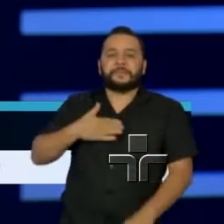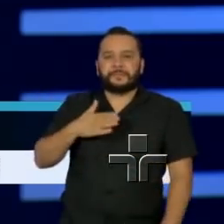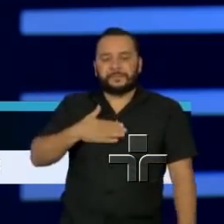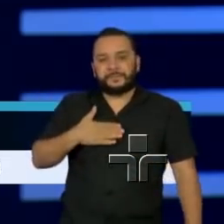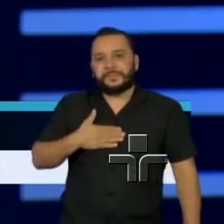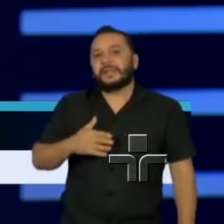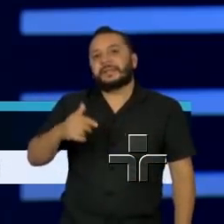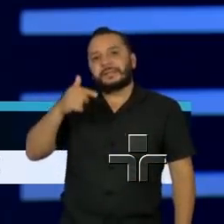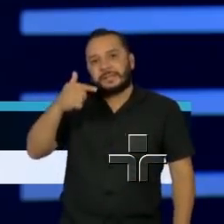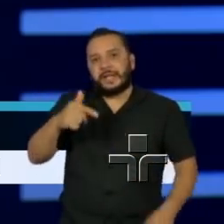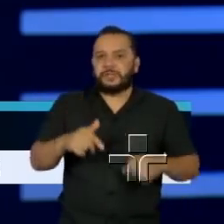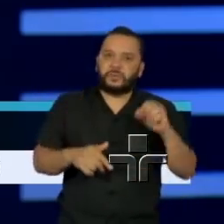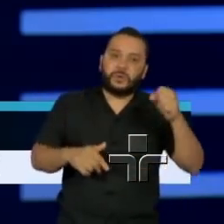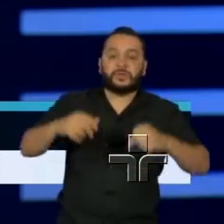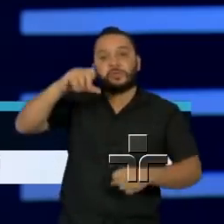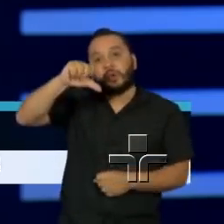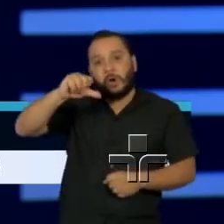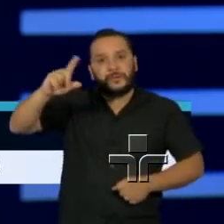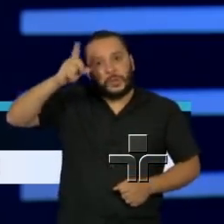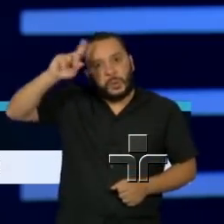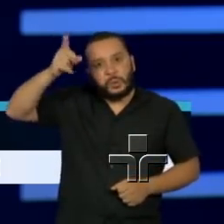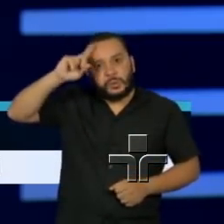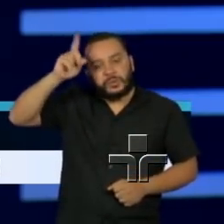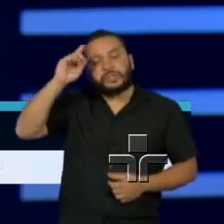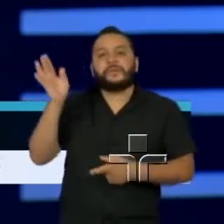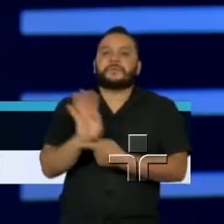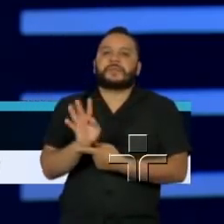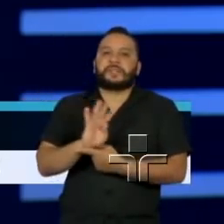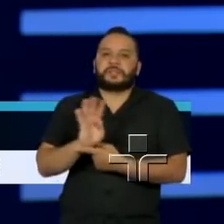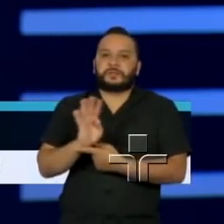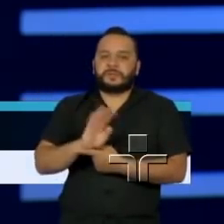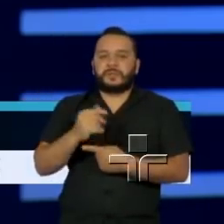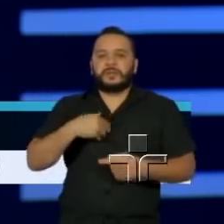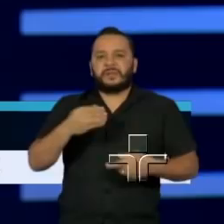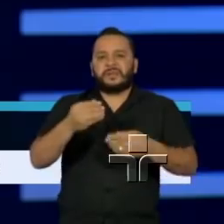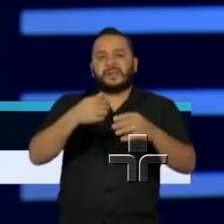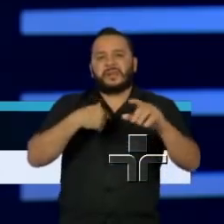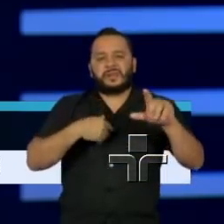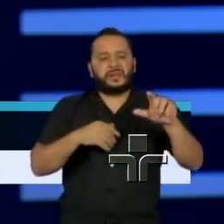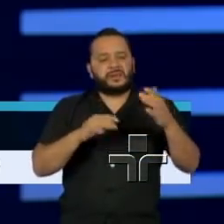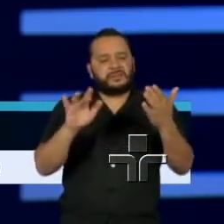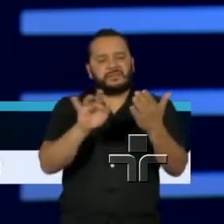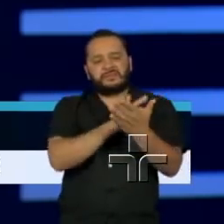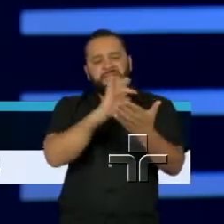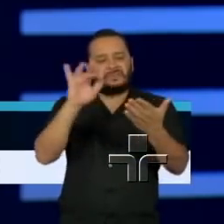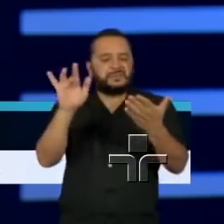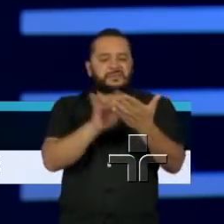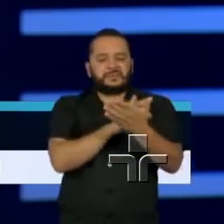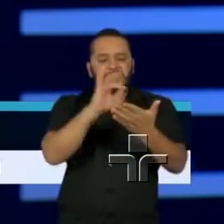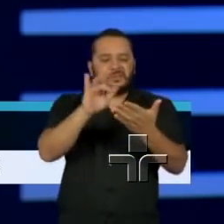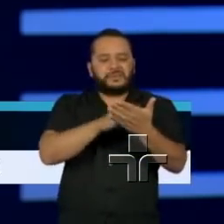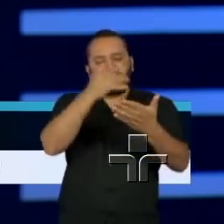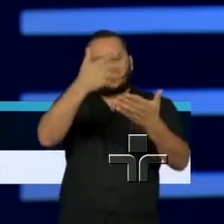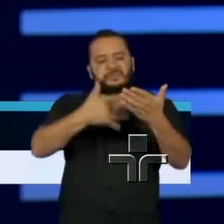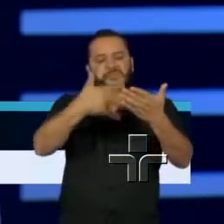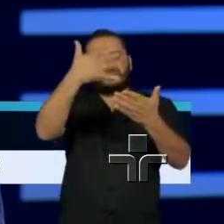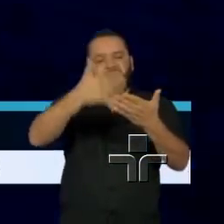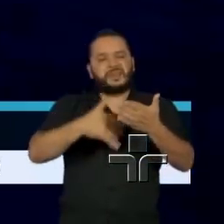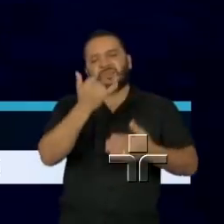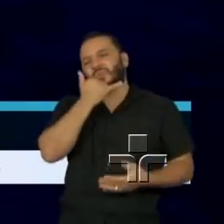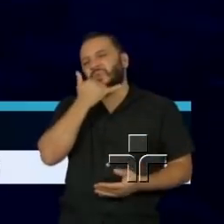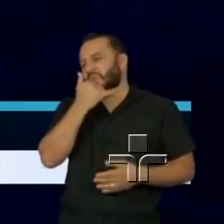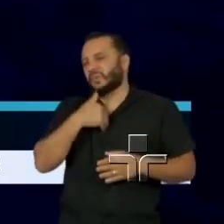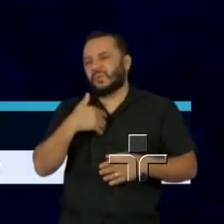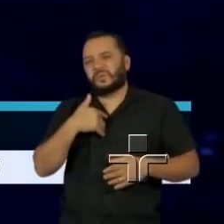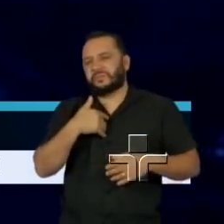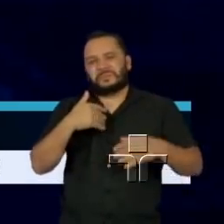7, 8, 9 mensagens por dia e vídeos. Se eu fosse assistir tudo, eu passaria o dia vendo o Cidadão, eu tenho mais o que fazer na vida, né? Eu e a torcida